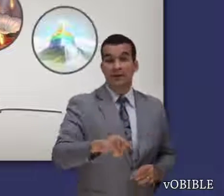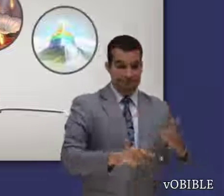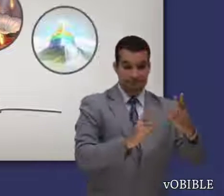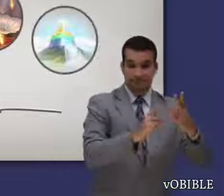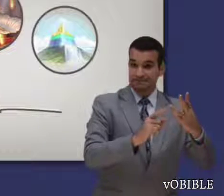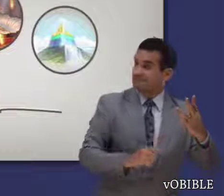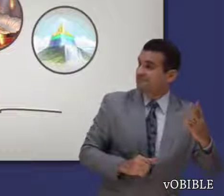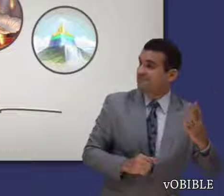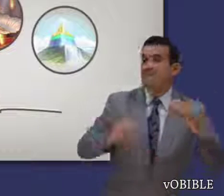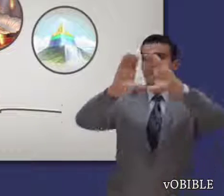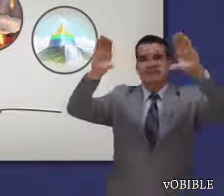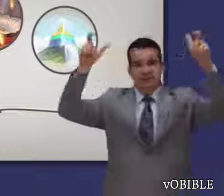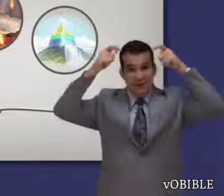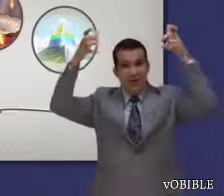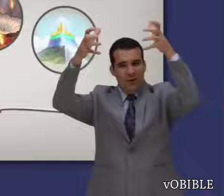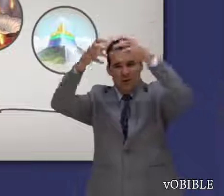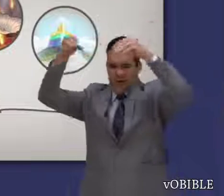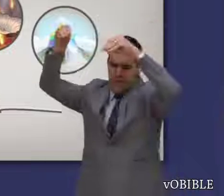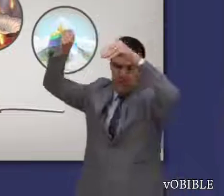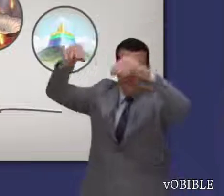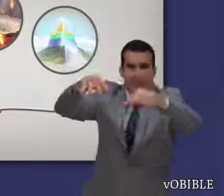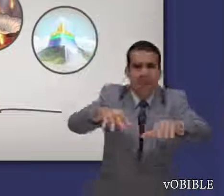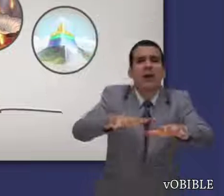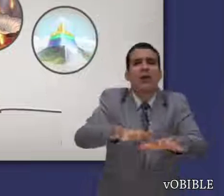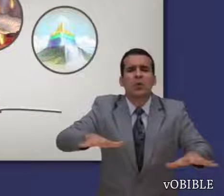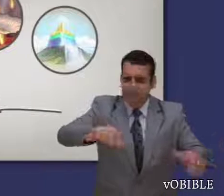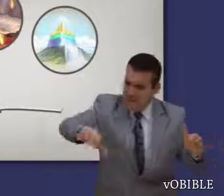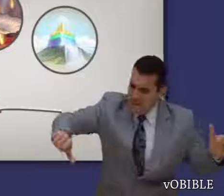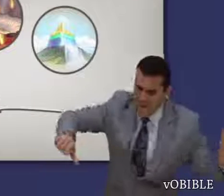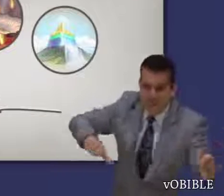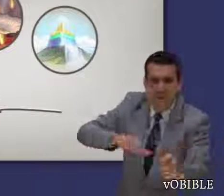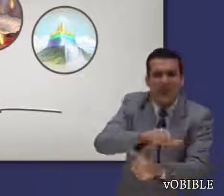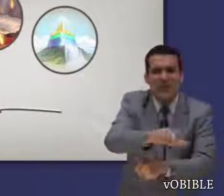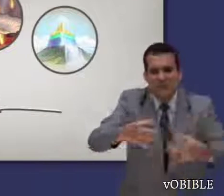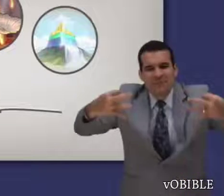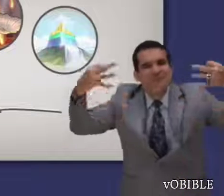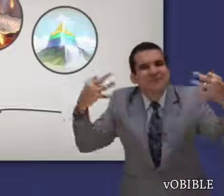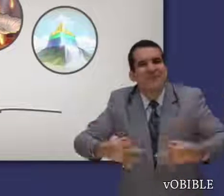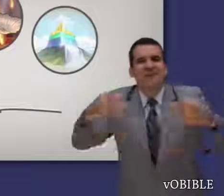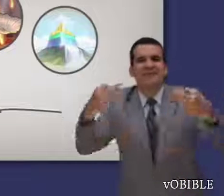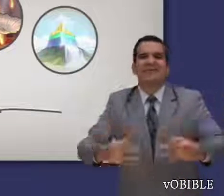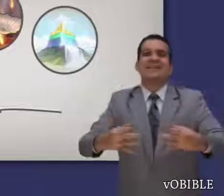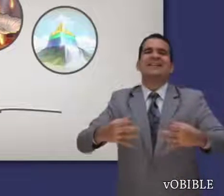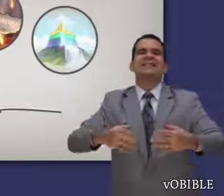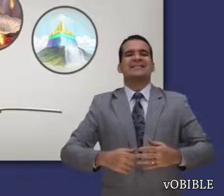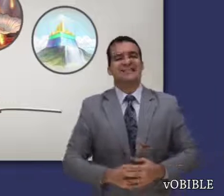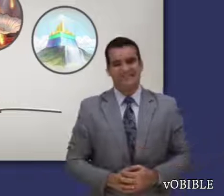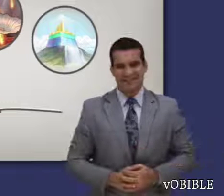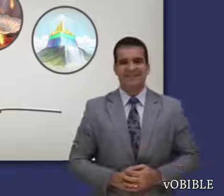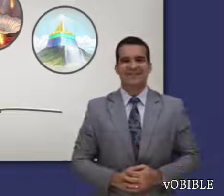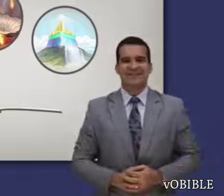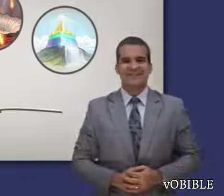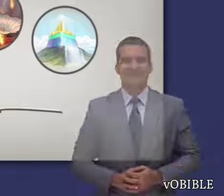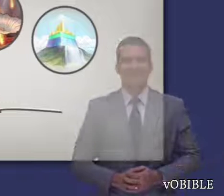E como a vontade de Jeová vai ser feita para sempre na terra, assim como é feita no céu, graças ao reino de Deus.